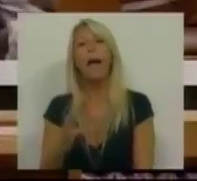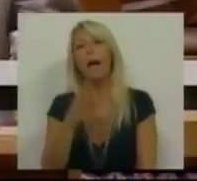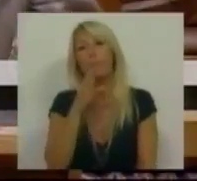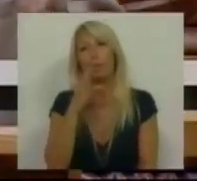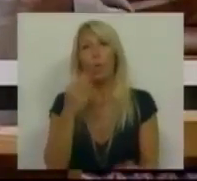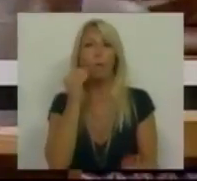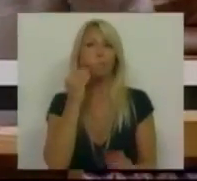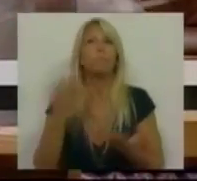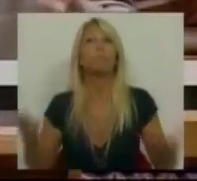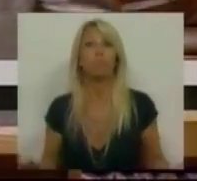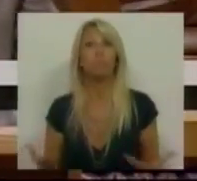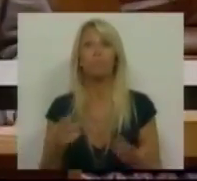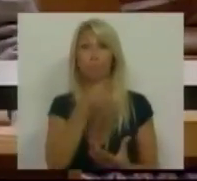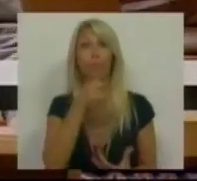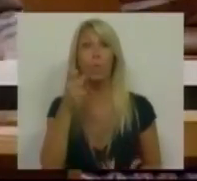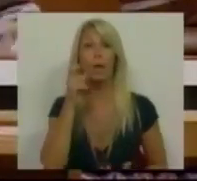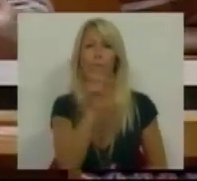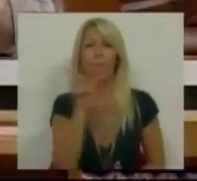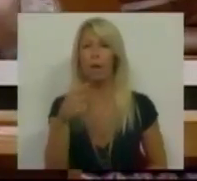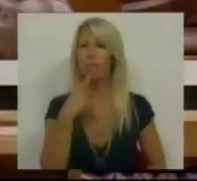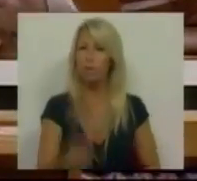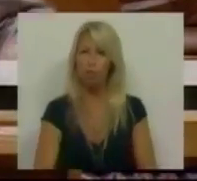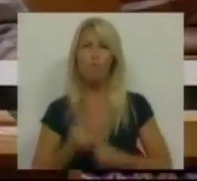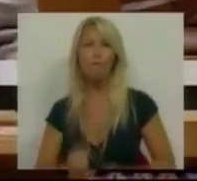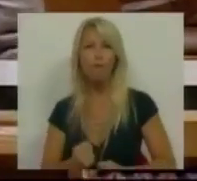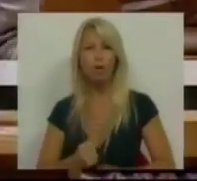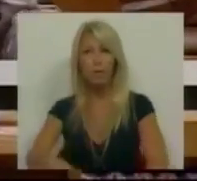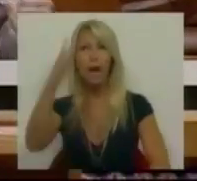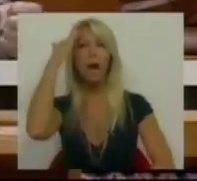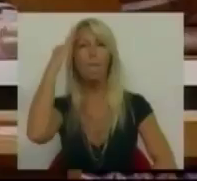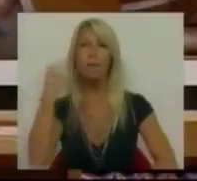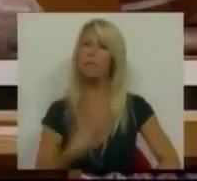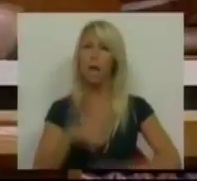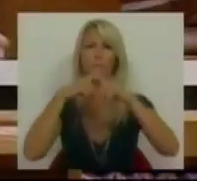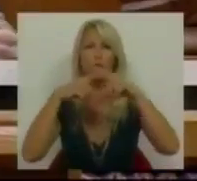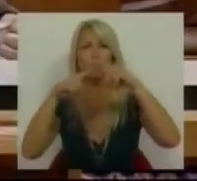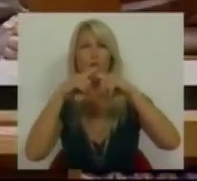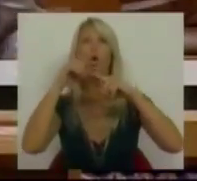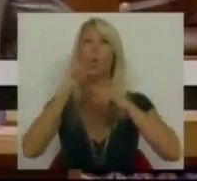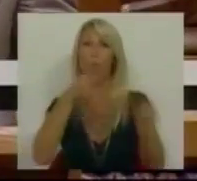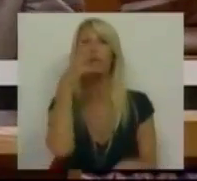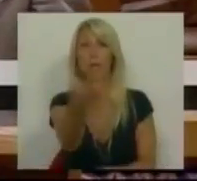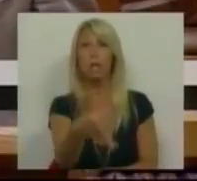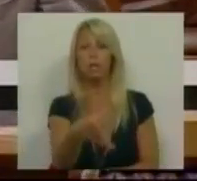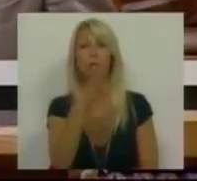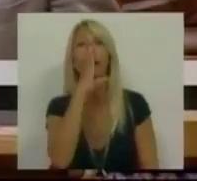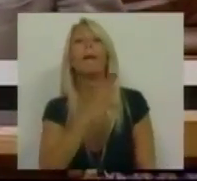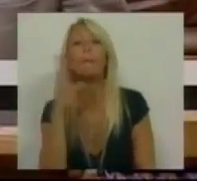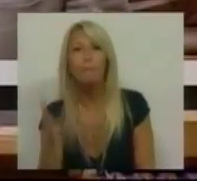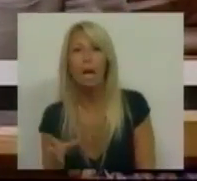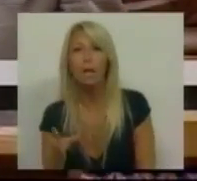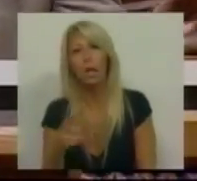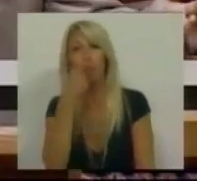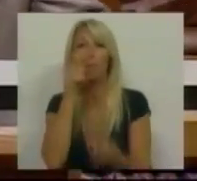as palavras ditas com força e com esta capacidade de jurar a pé juntos aquilo que se diz, na prática não duram